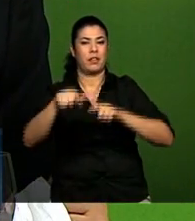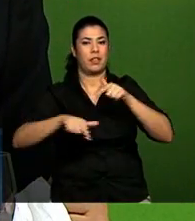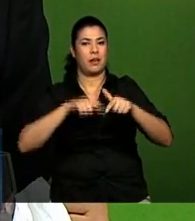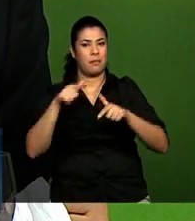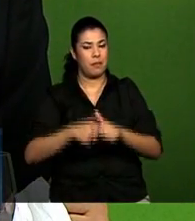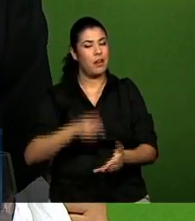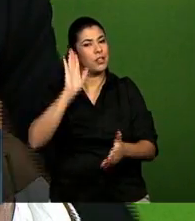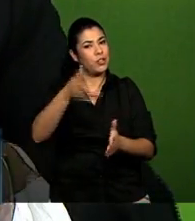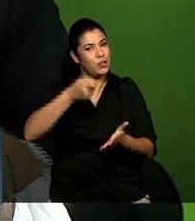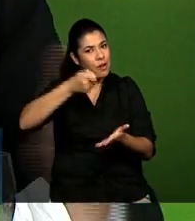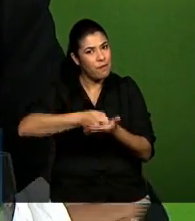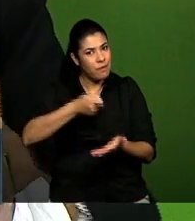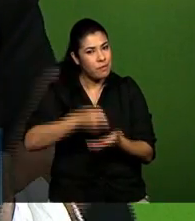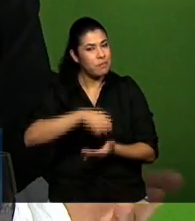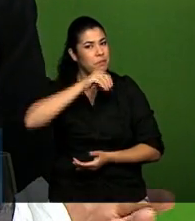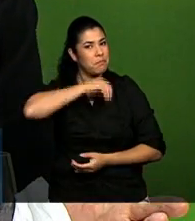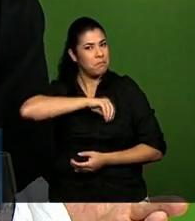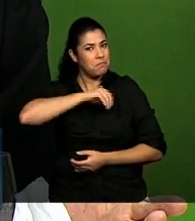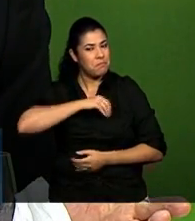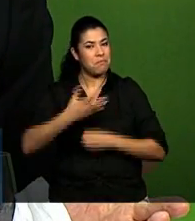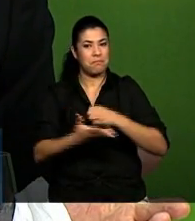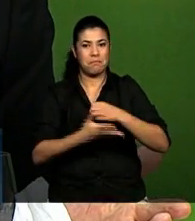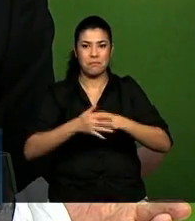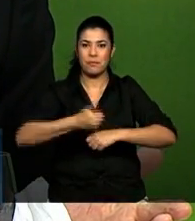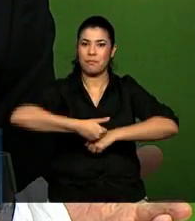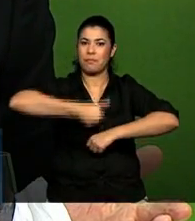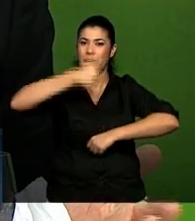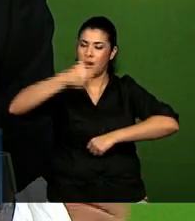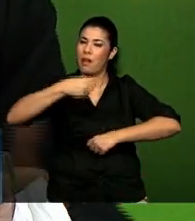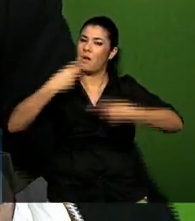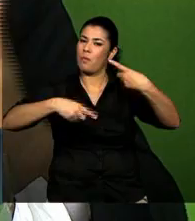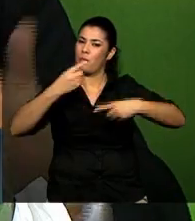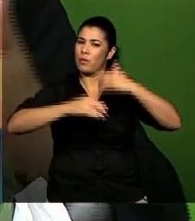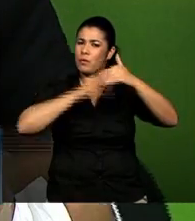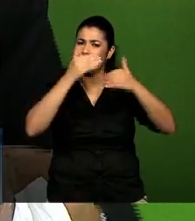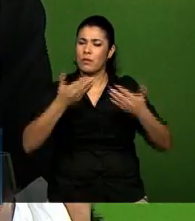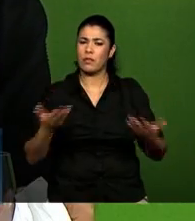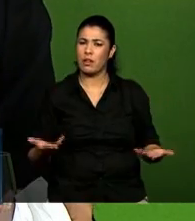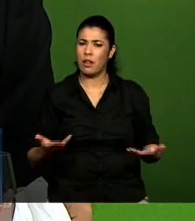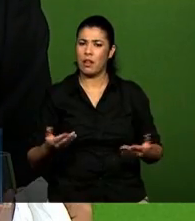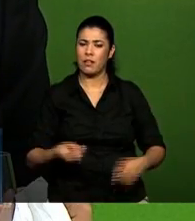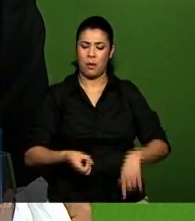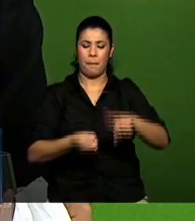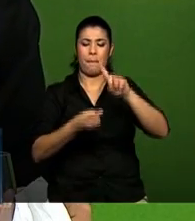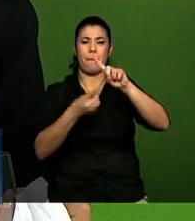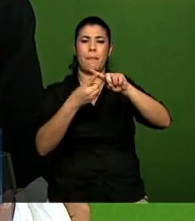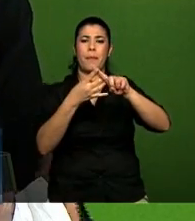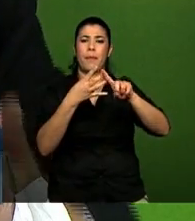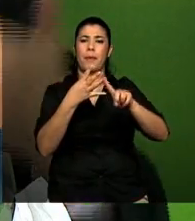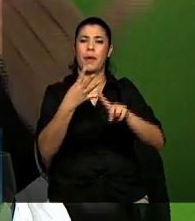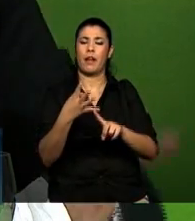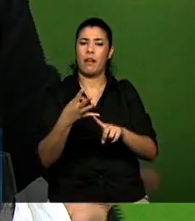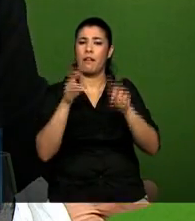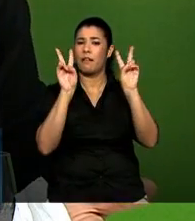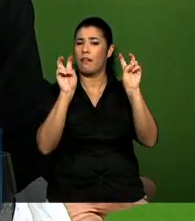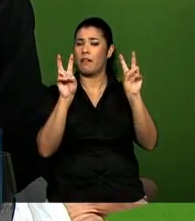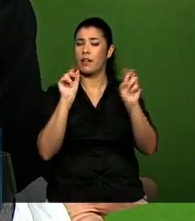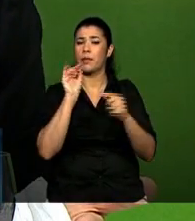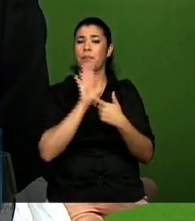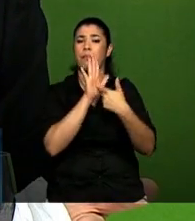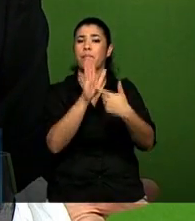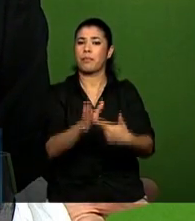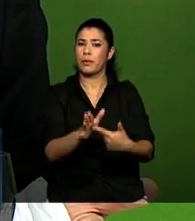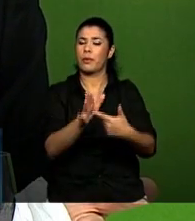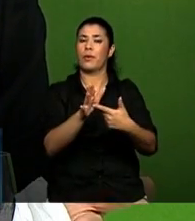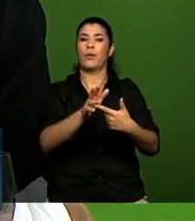salário mínimo como elemento organizador de uma política de desenvolvimento são temas que traduzem o nosso